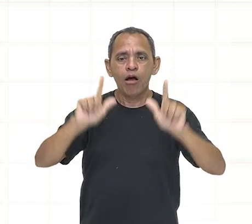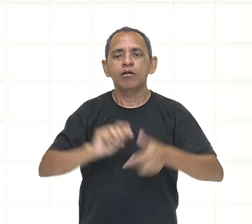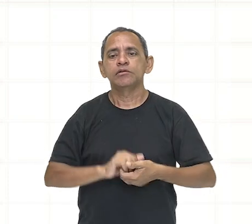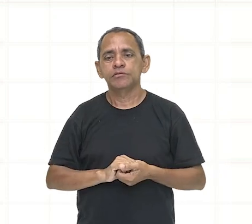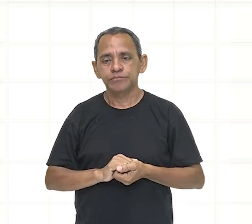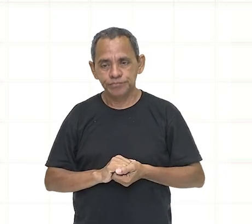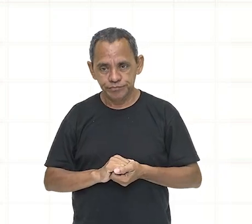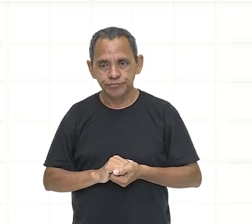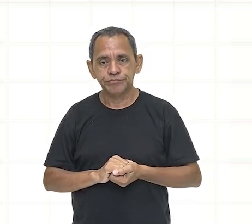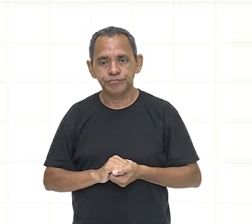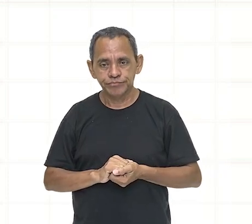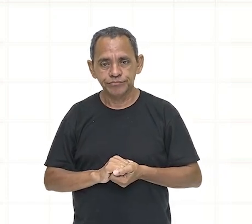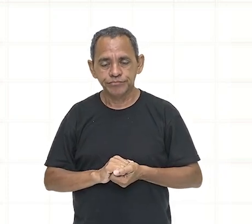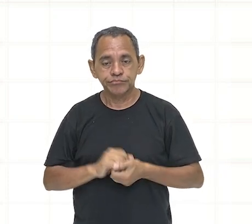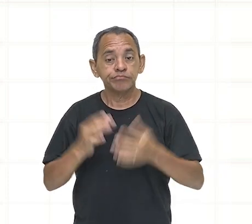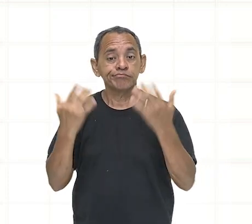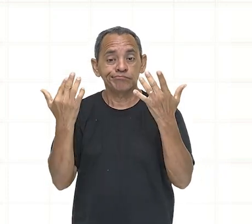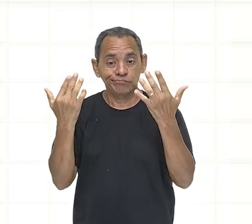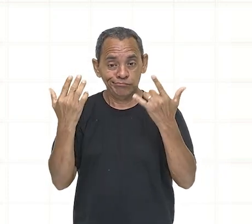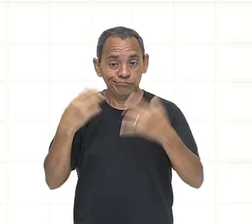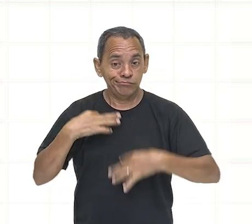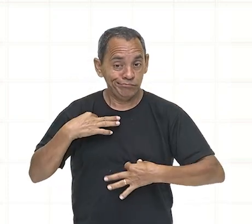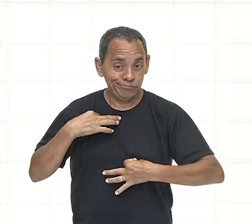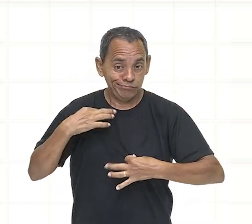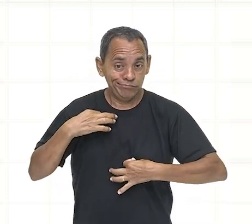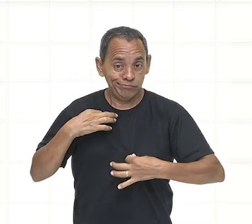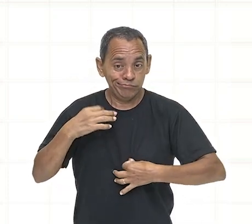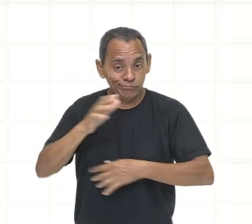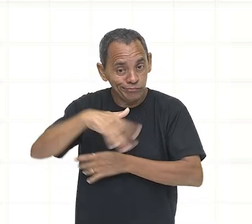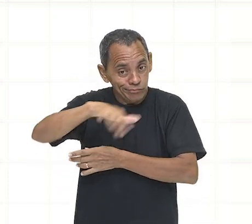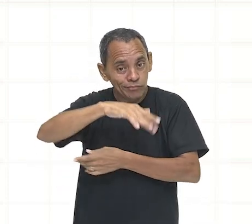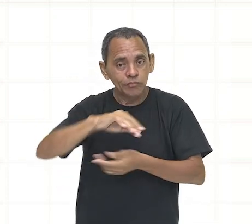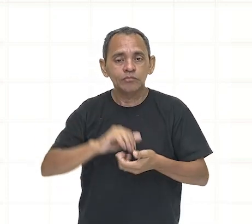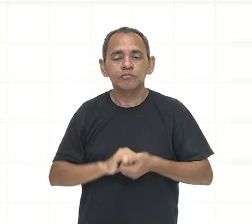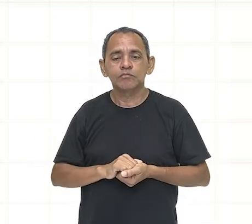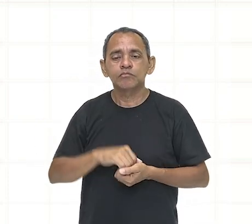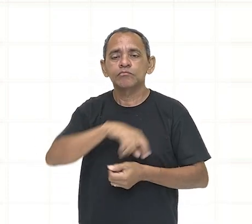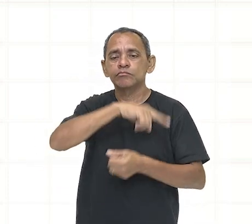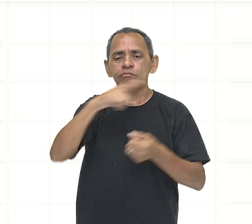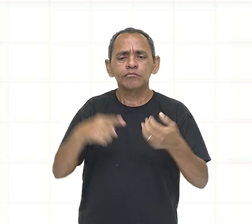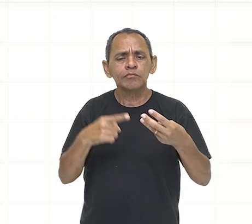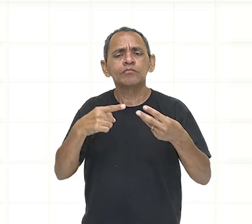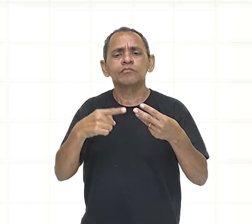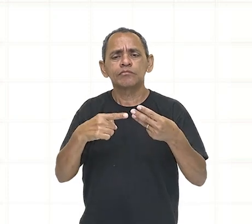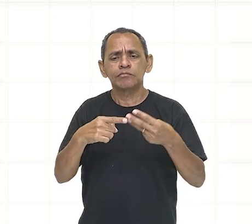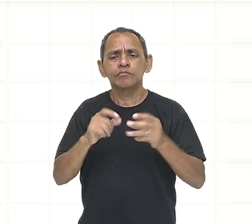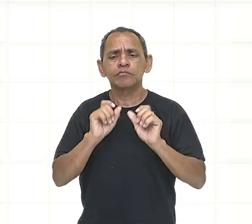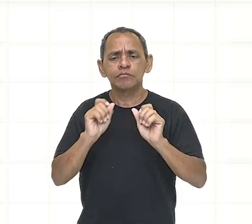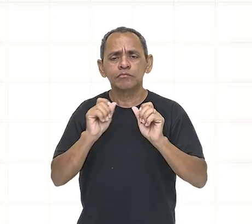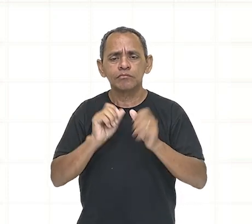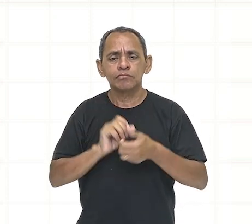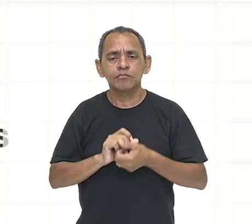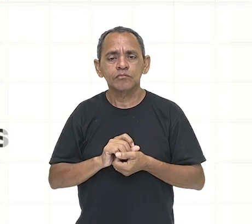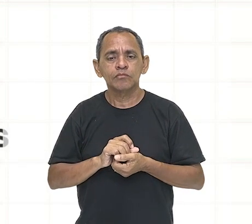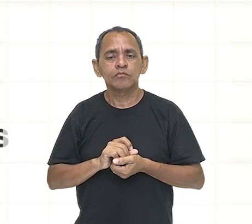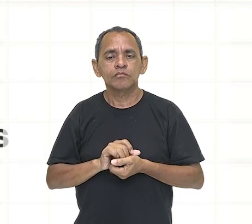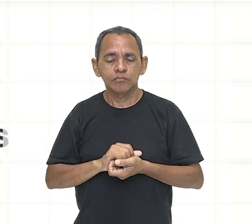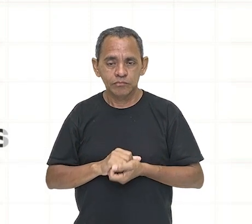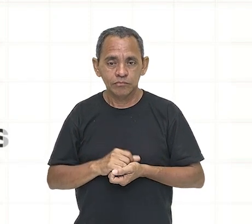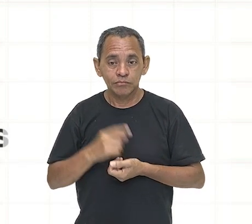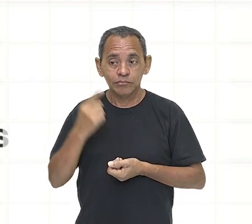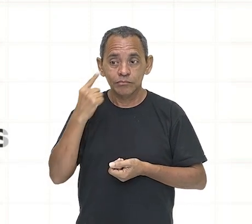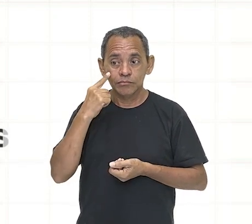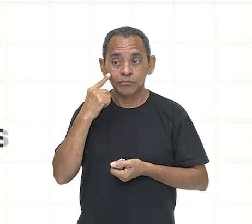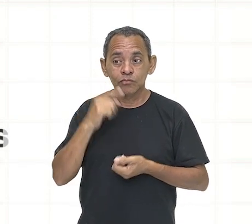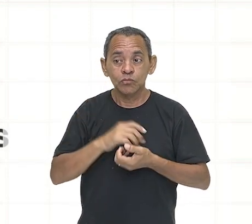terciário da região. Ainda falando sobre a Ásia, a gente tem lá os tigres